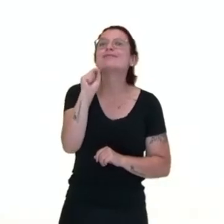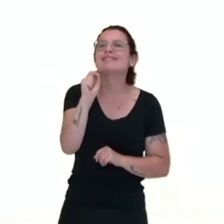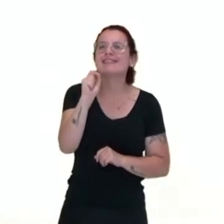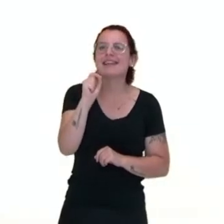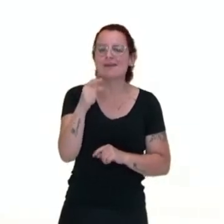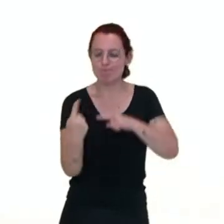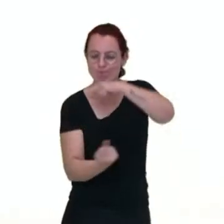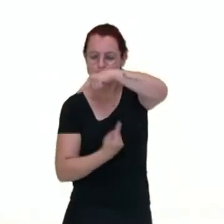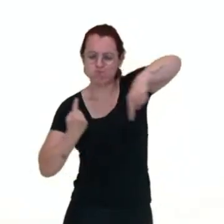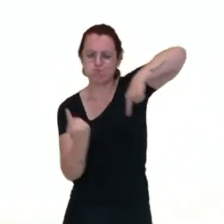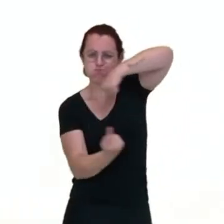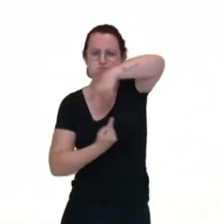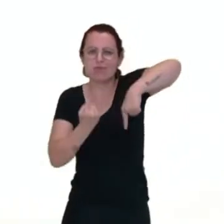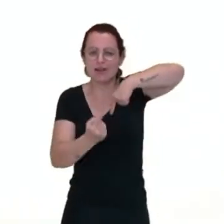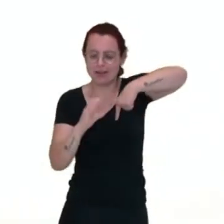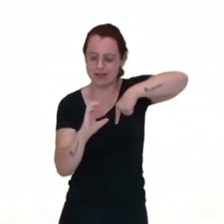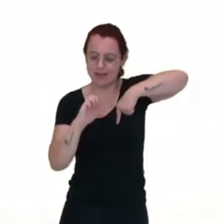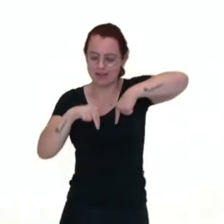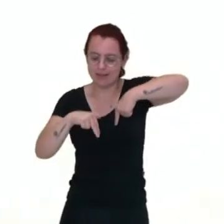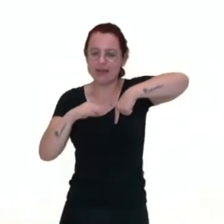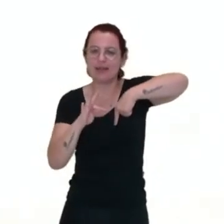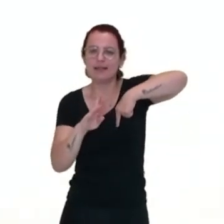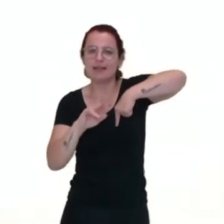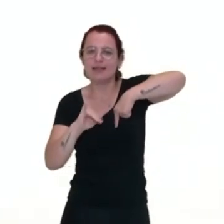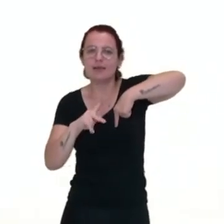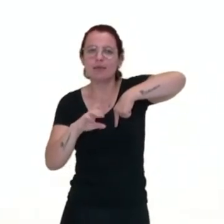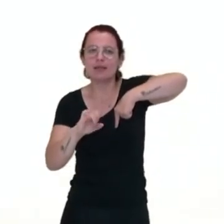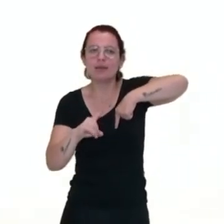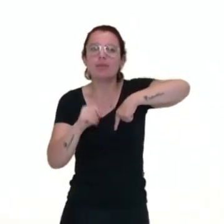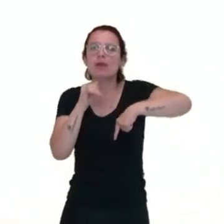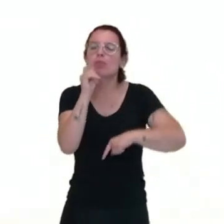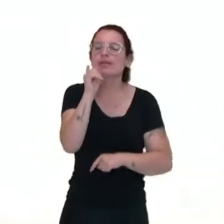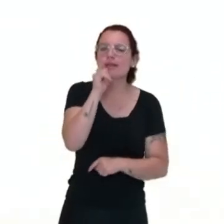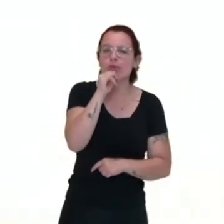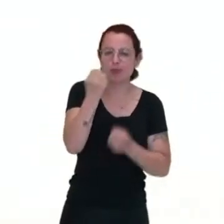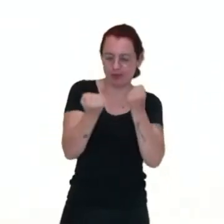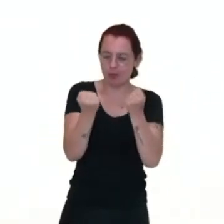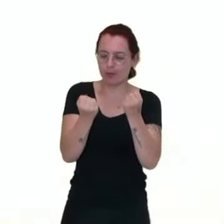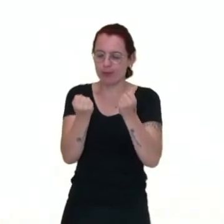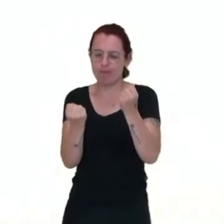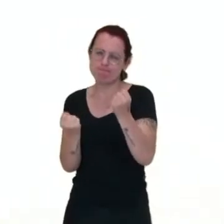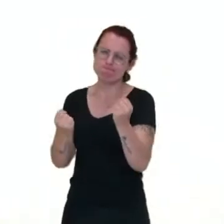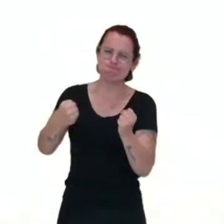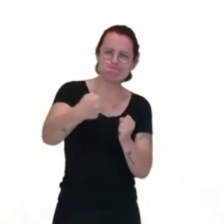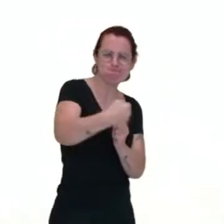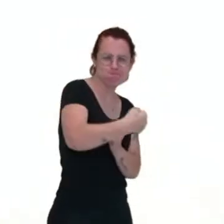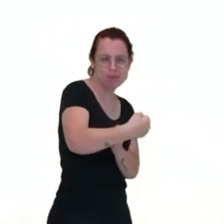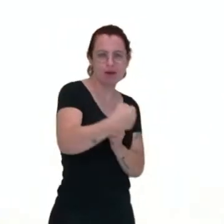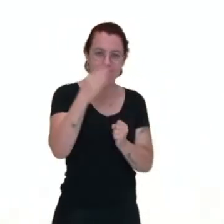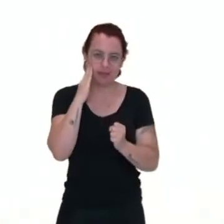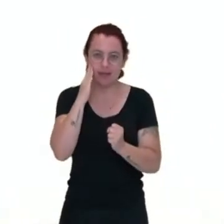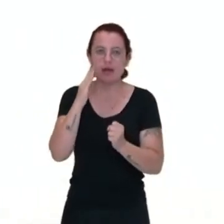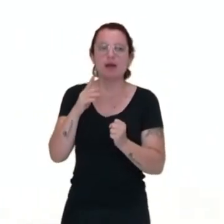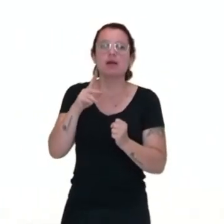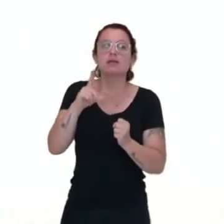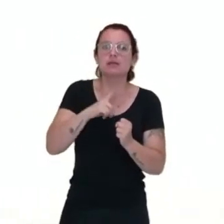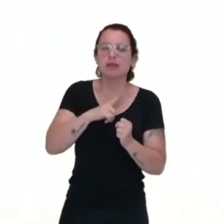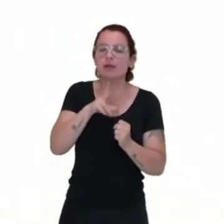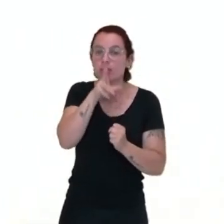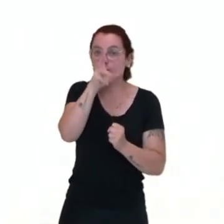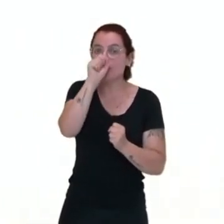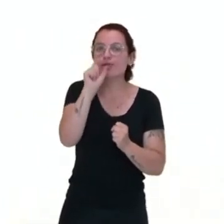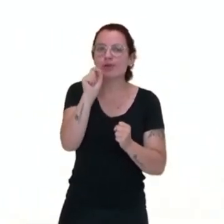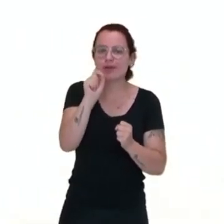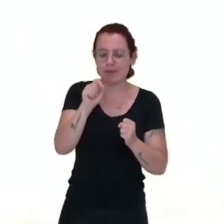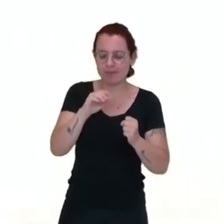uma curva, né, é um bom exemplo de uma força centrípeta, porque existe uma força, nesse caso, que está